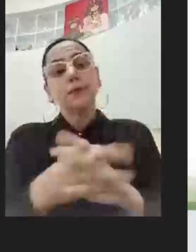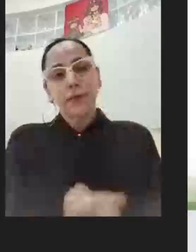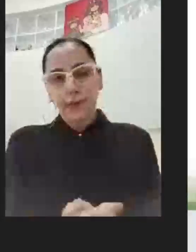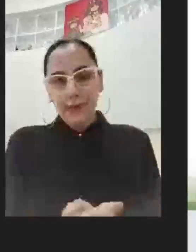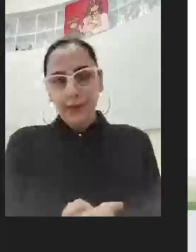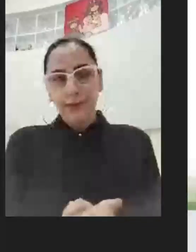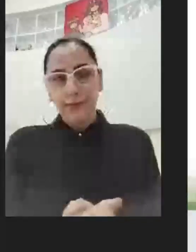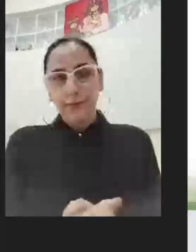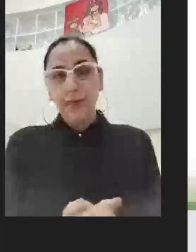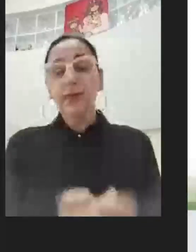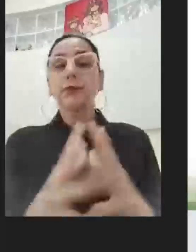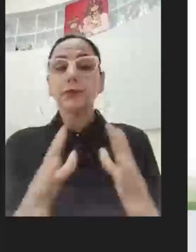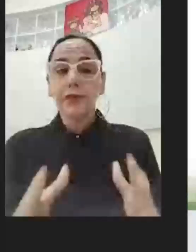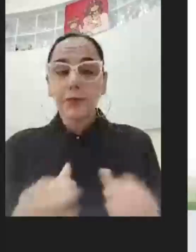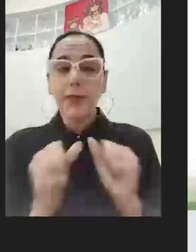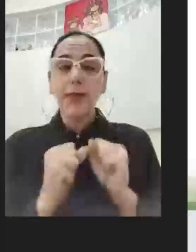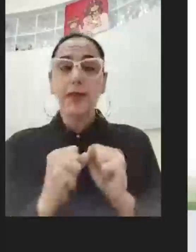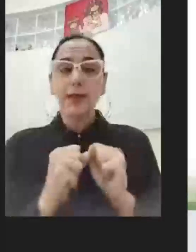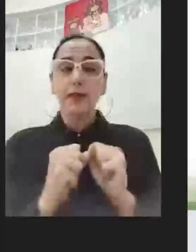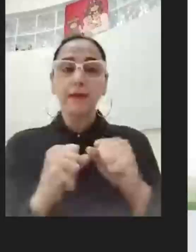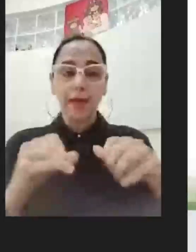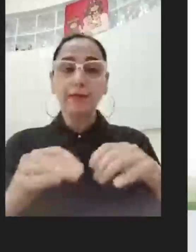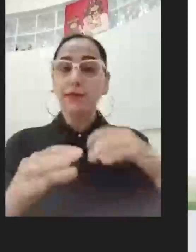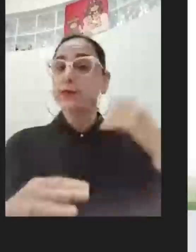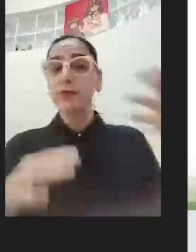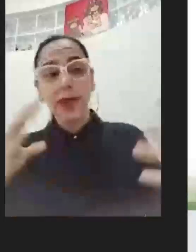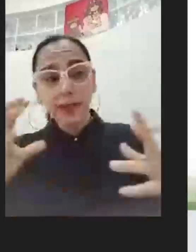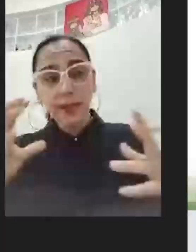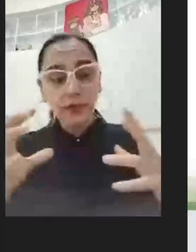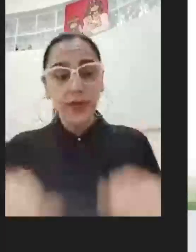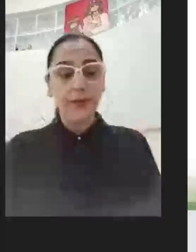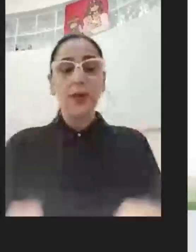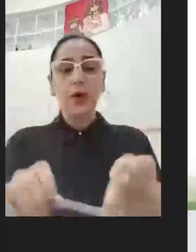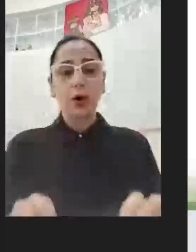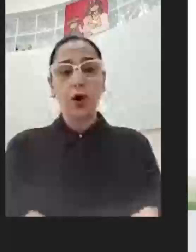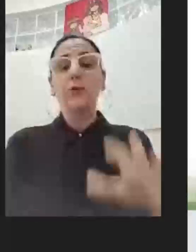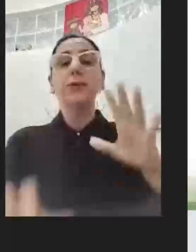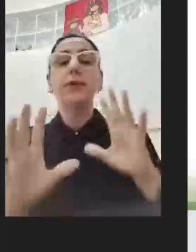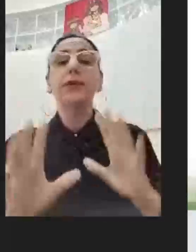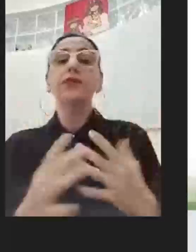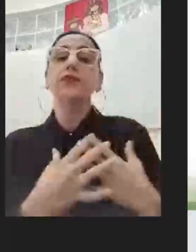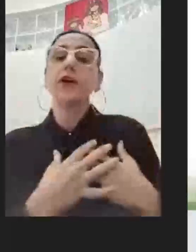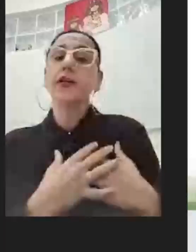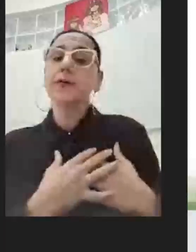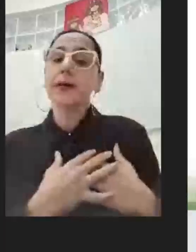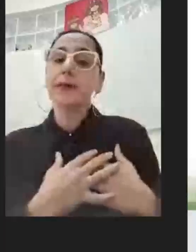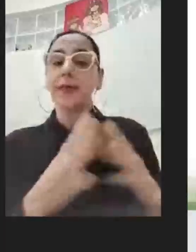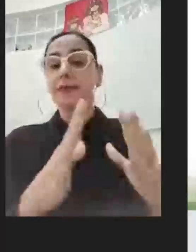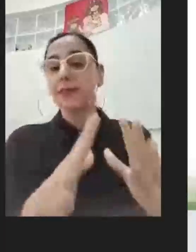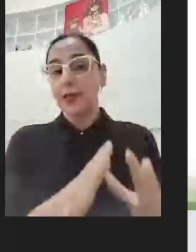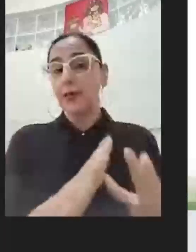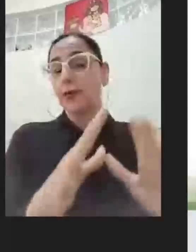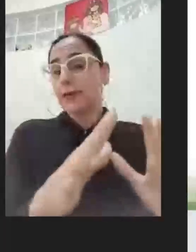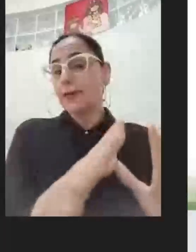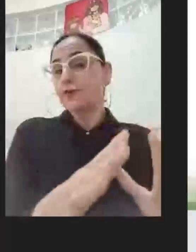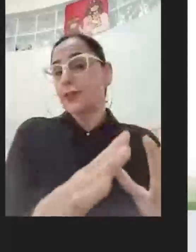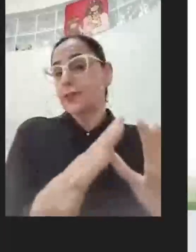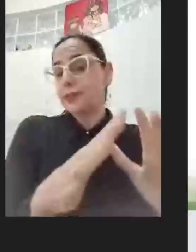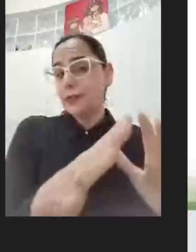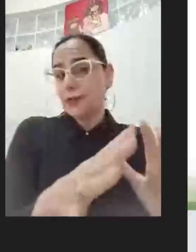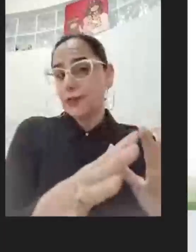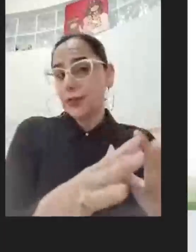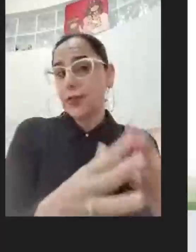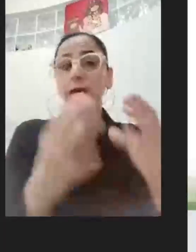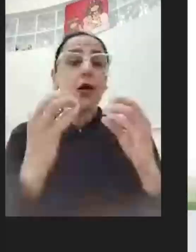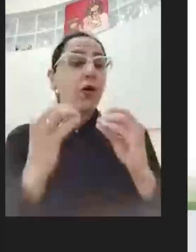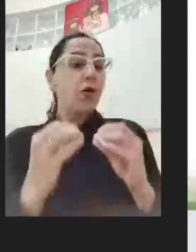que esse bebezinho está hidratado? Então, eu falei para ela, né? Vou simular aqui a história. Ó, primeiro a gente olha a mama. Tá vendo a areola? Tá